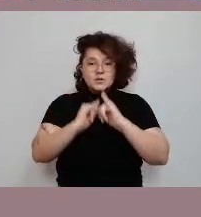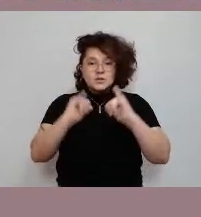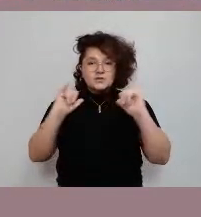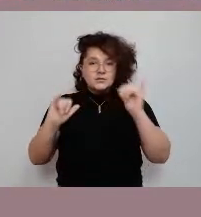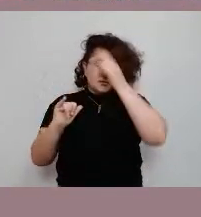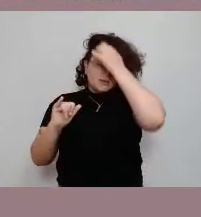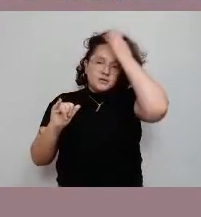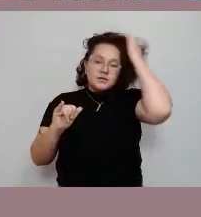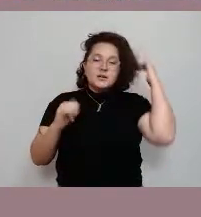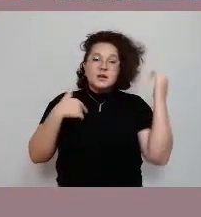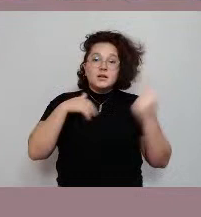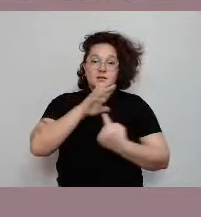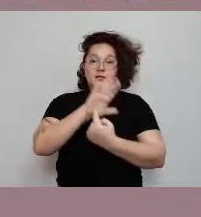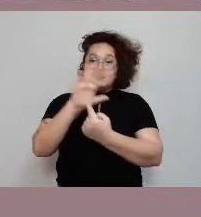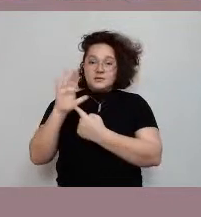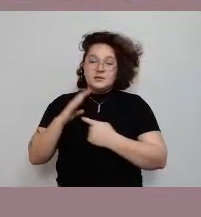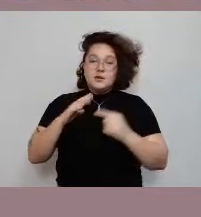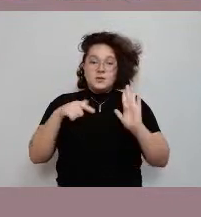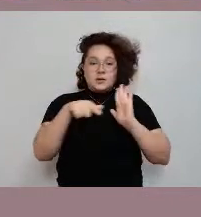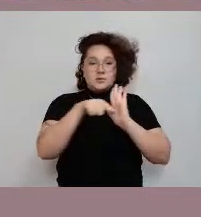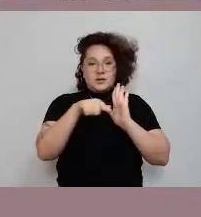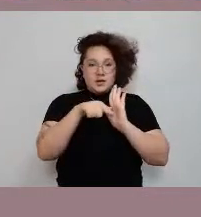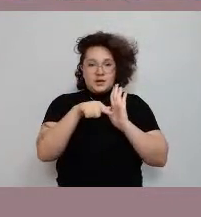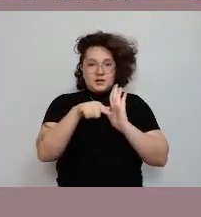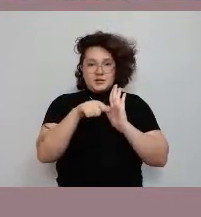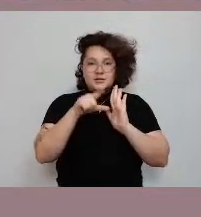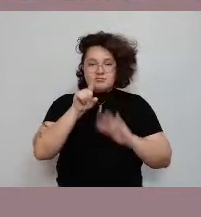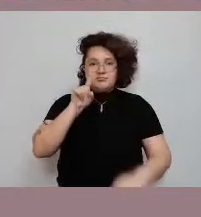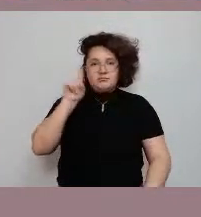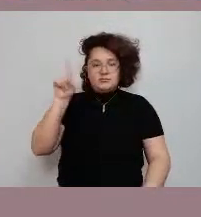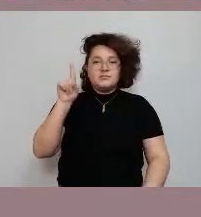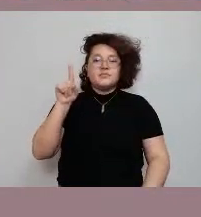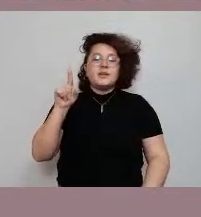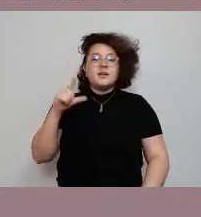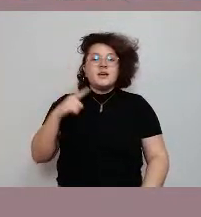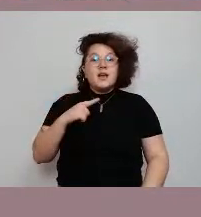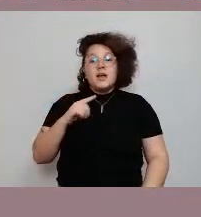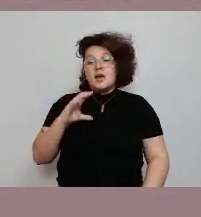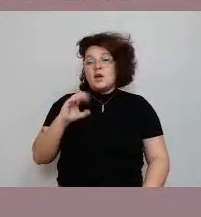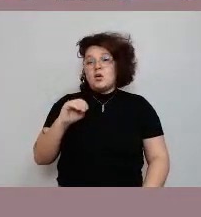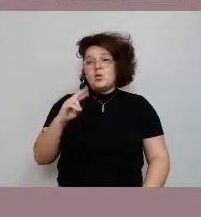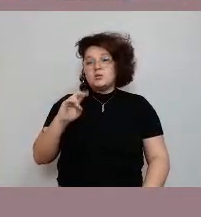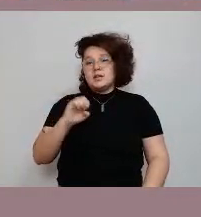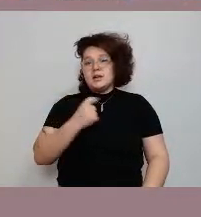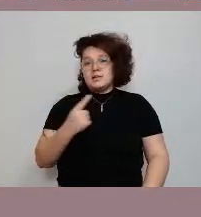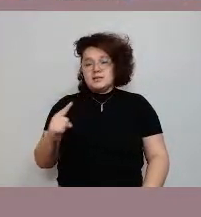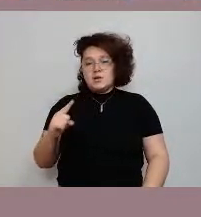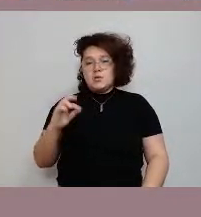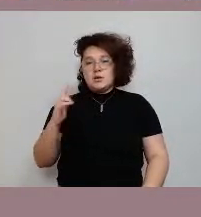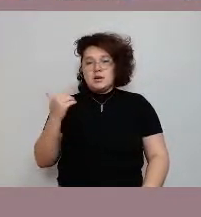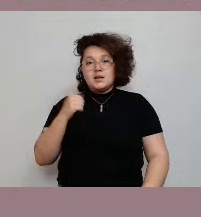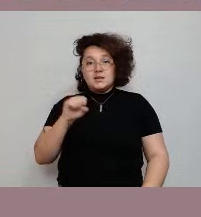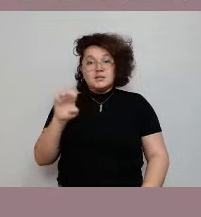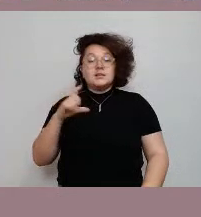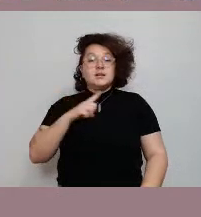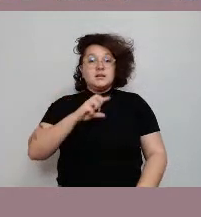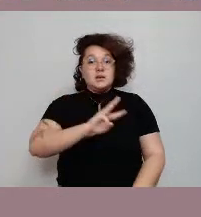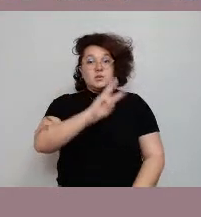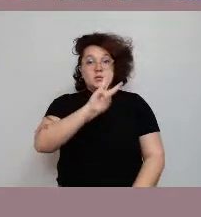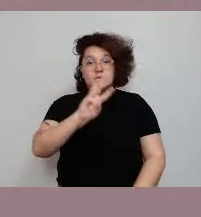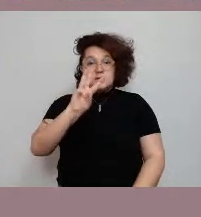novo a exposição que está em São Paulo, Constelação Clarice, e também o site da Clarice Lispector,